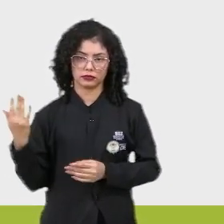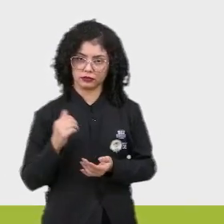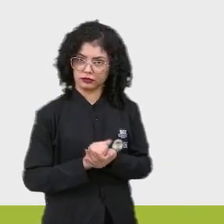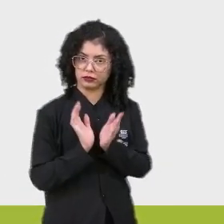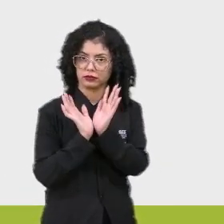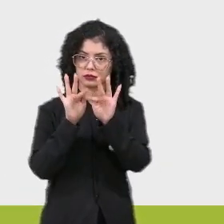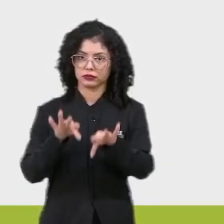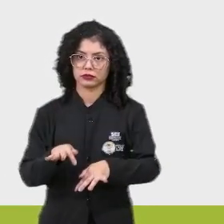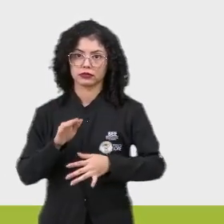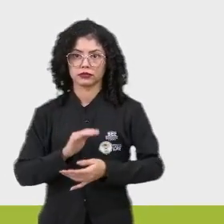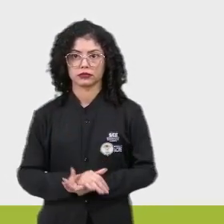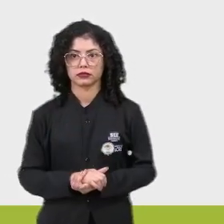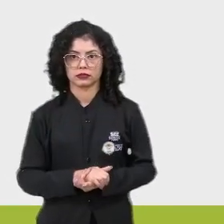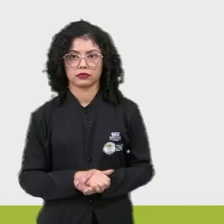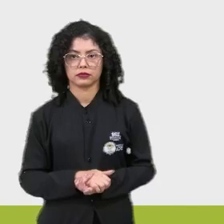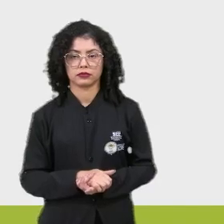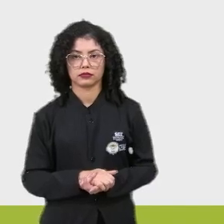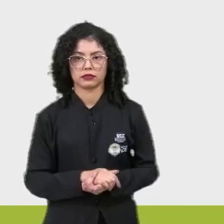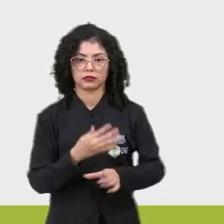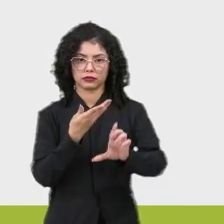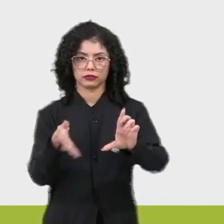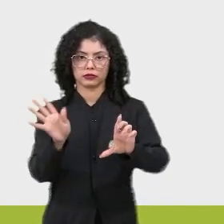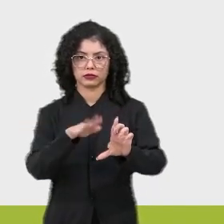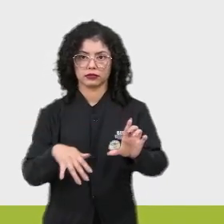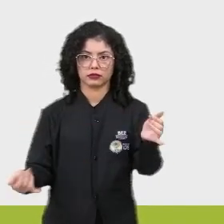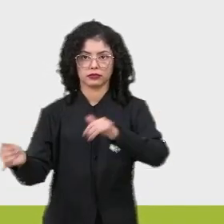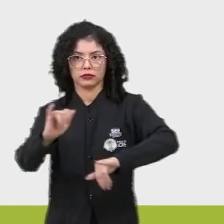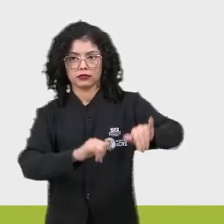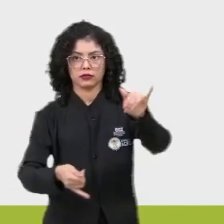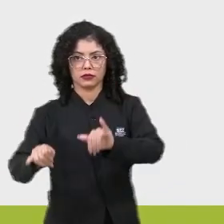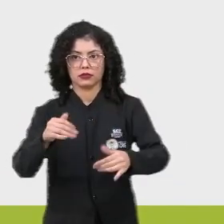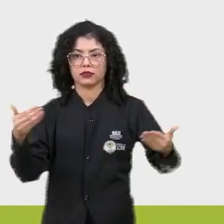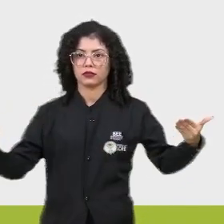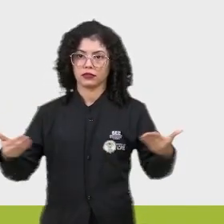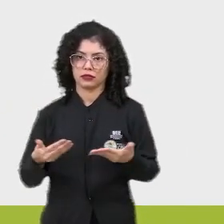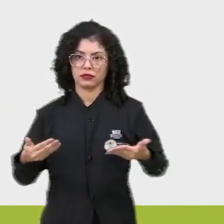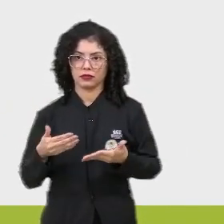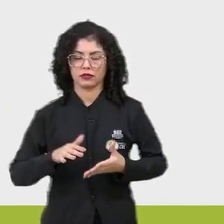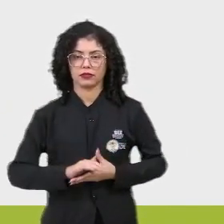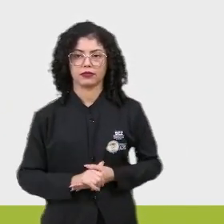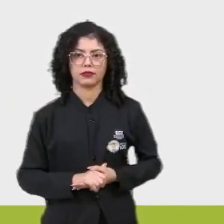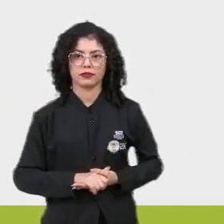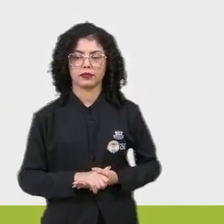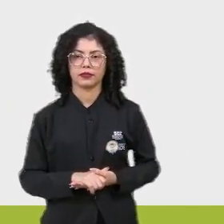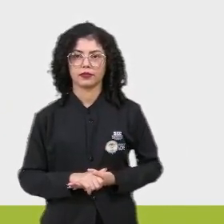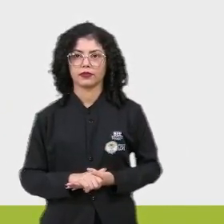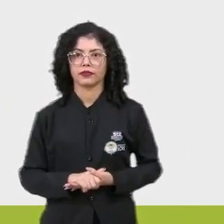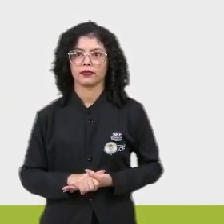E por fim aqui, temos a nossa tabela periódica atual.